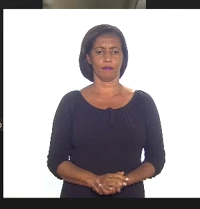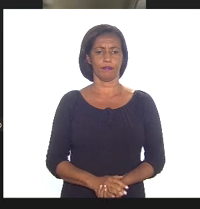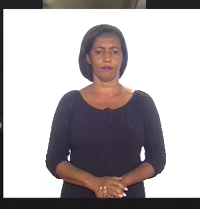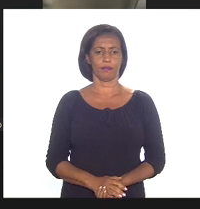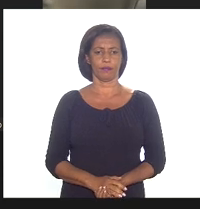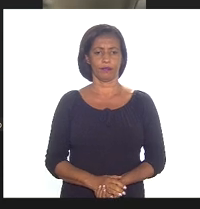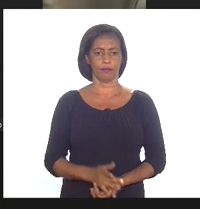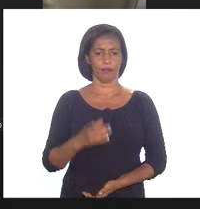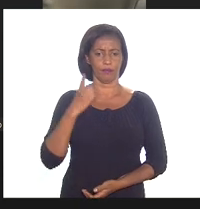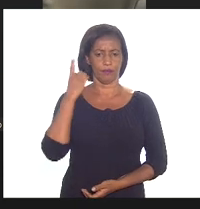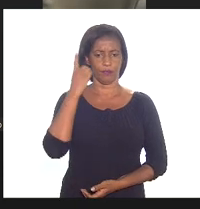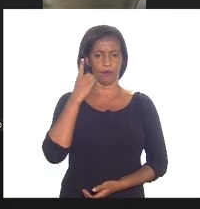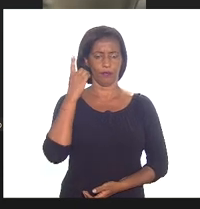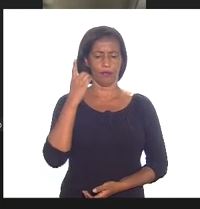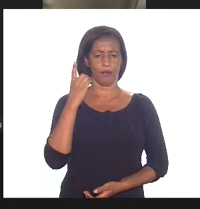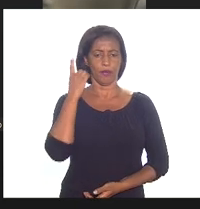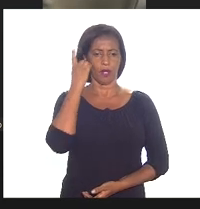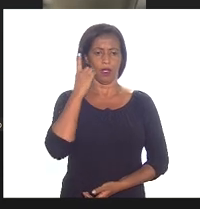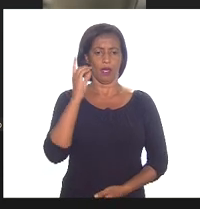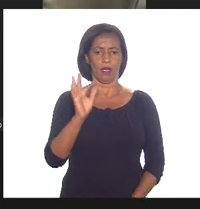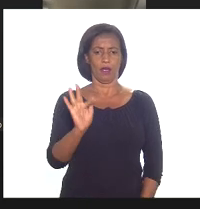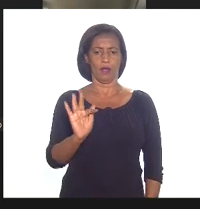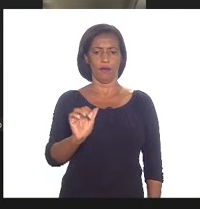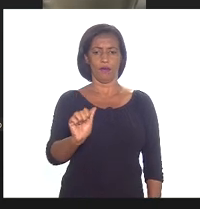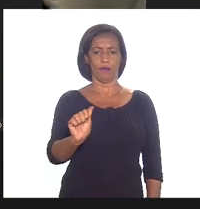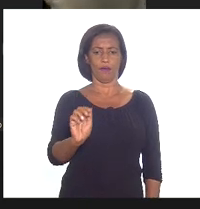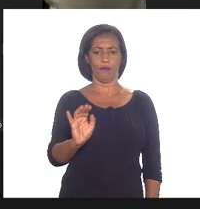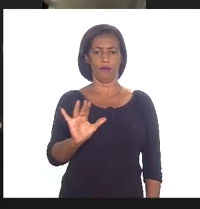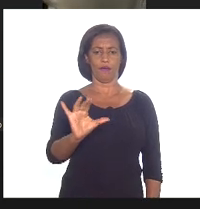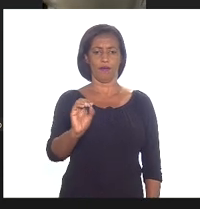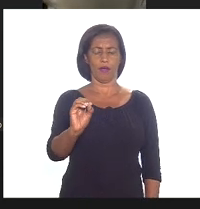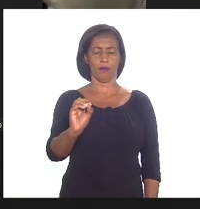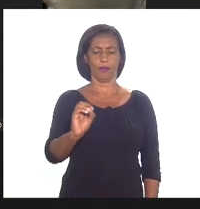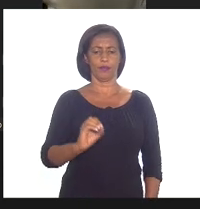Deputada Rosane Félix. Deputado Fábio Silva.